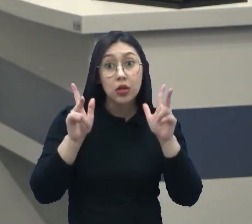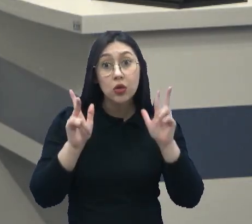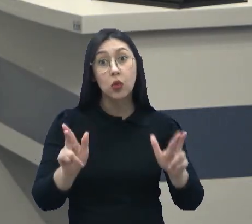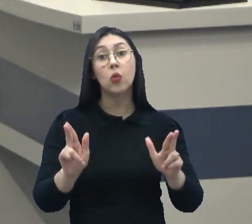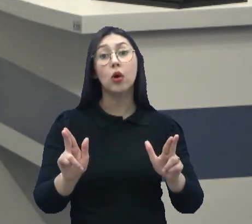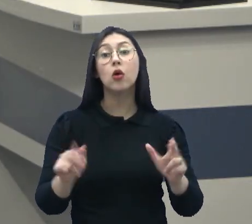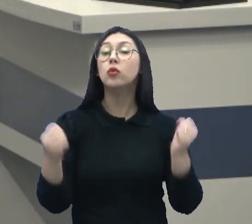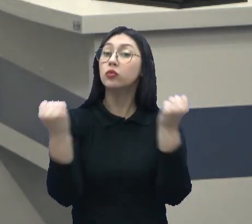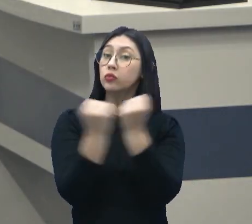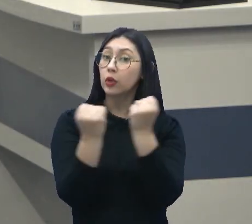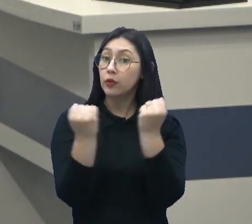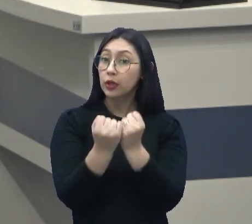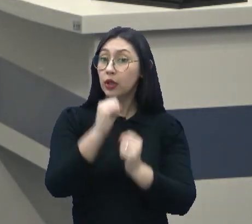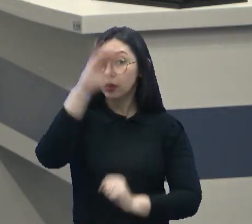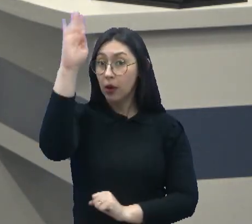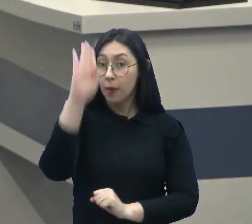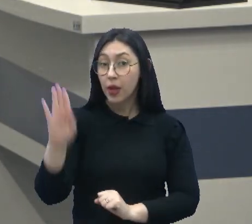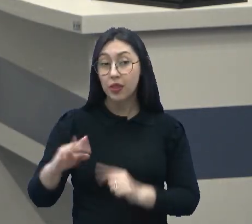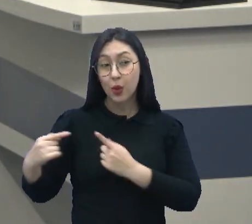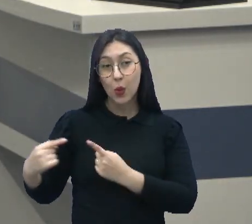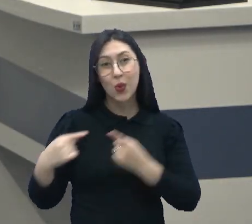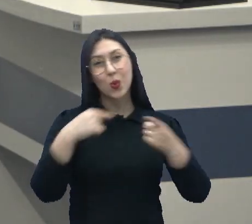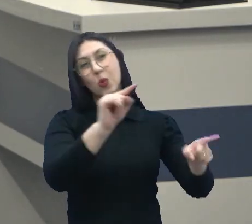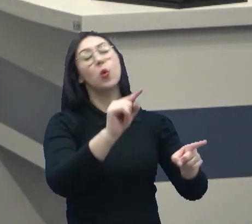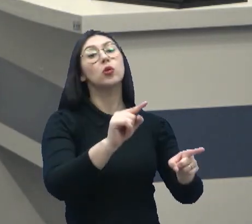defender o Brasil contra esse